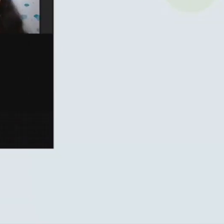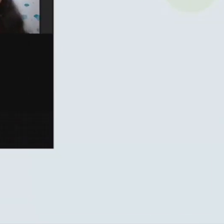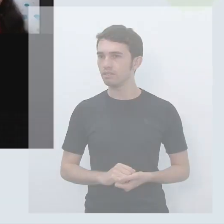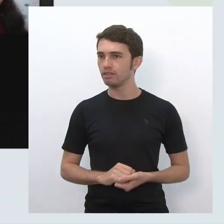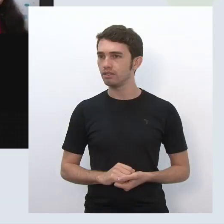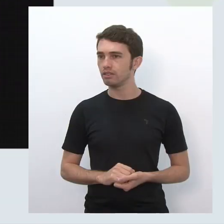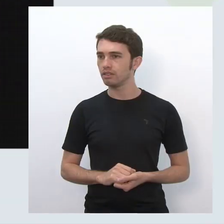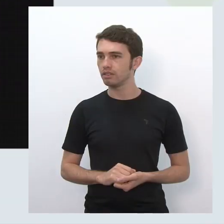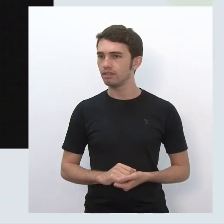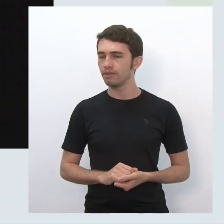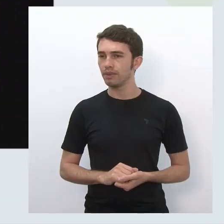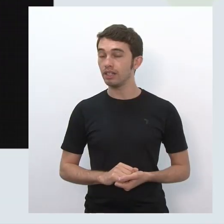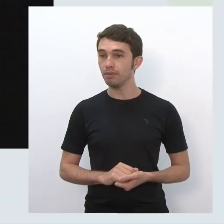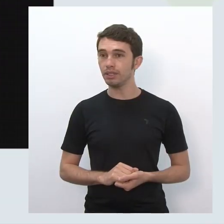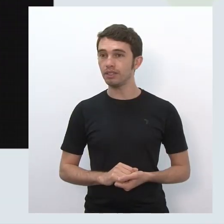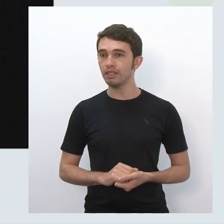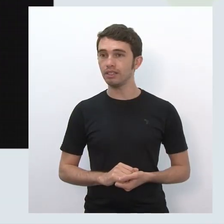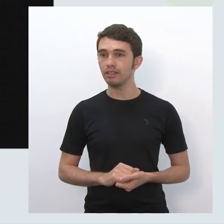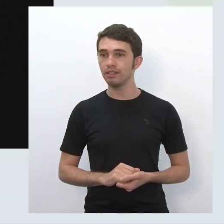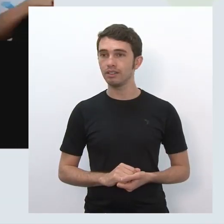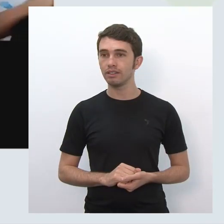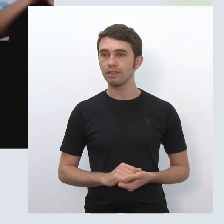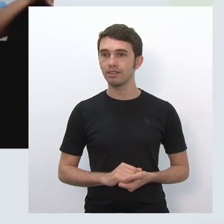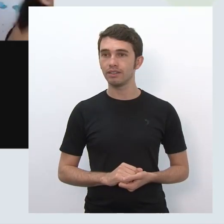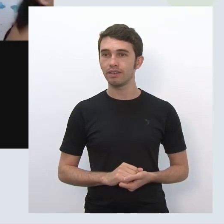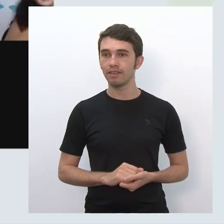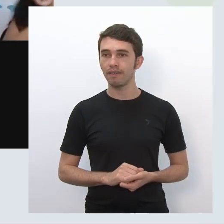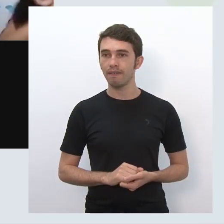Vamos começar, gente? Dá uma aquecida assim, ó.